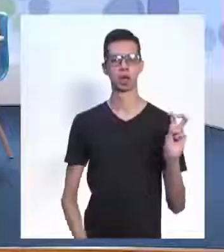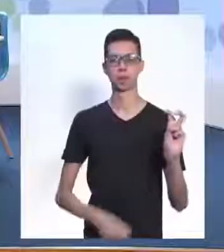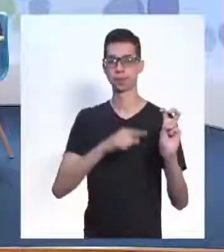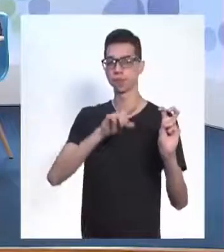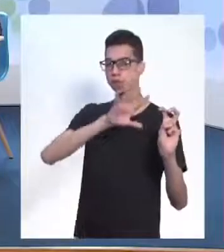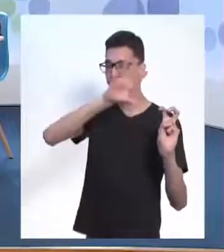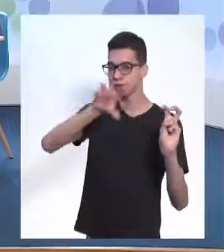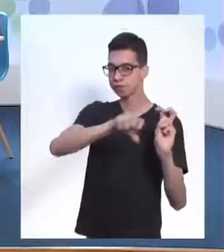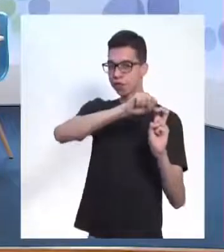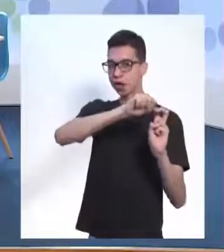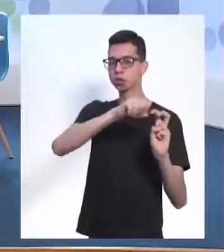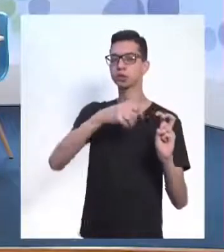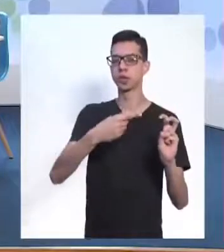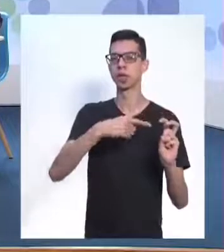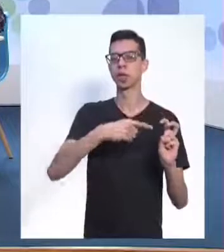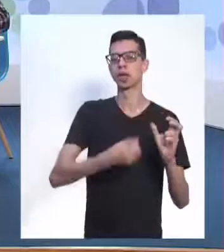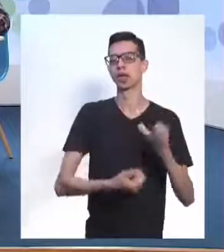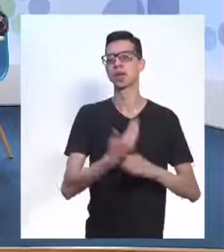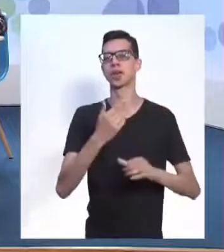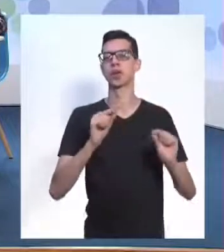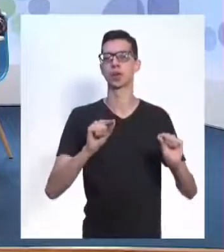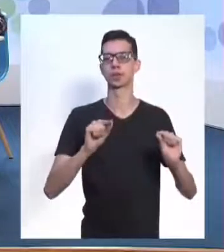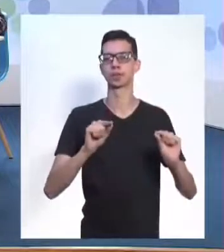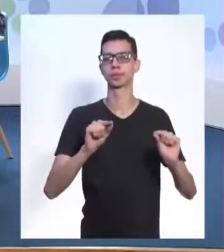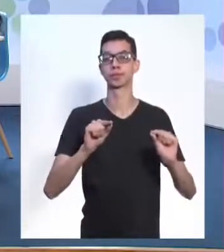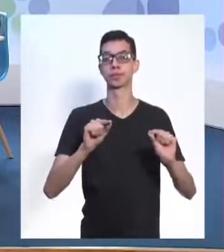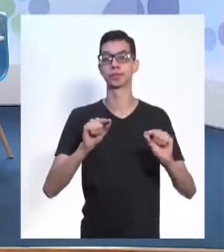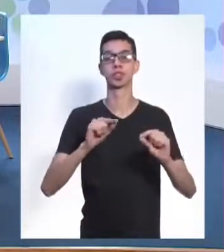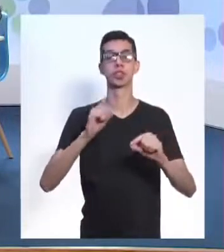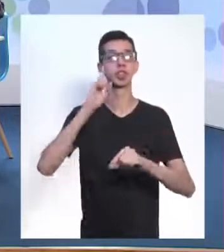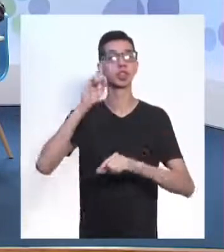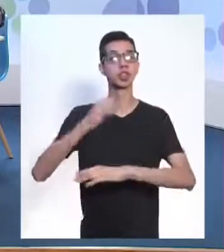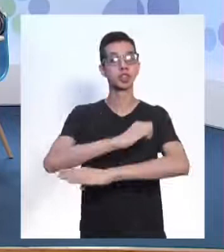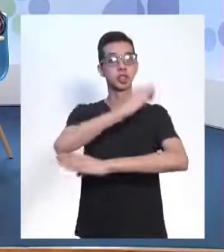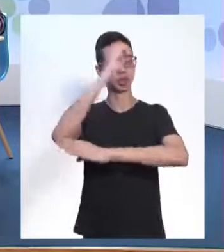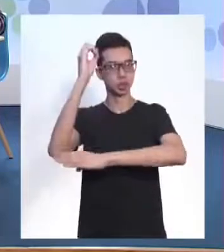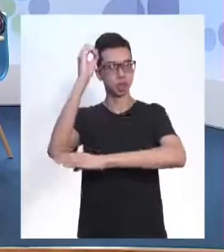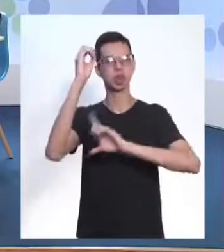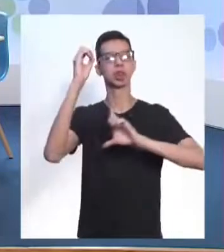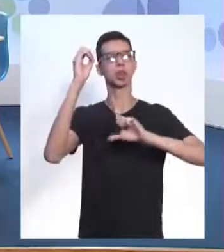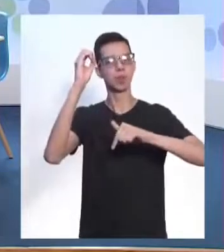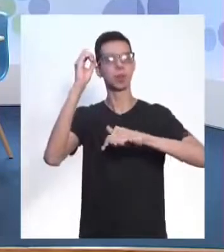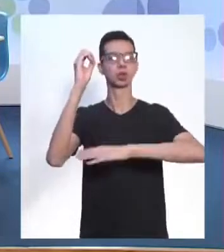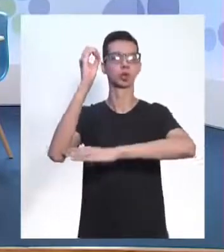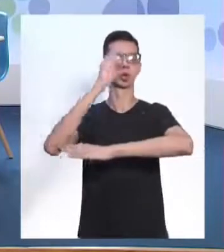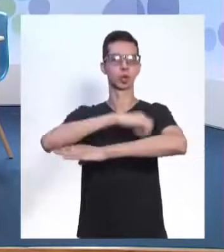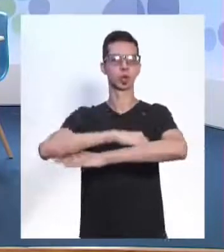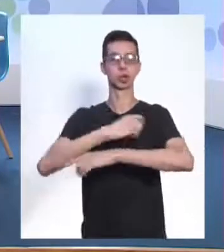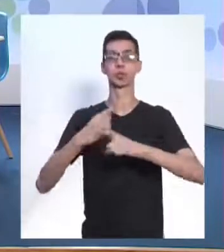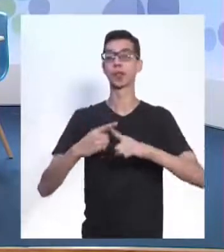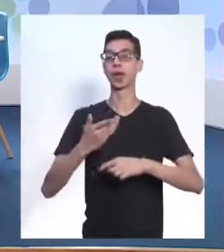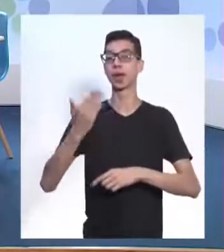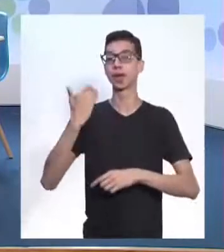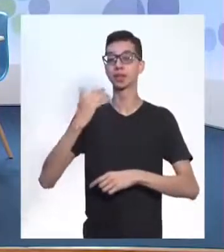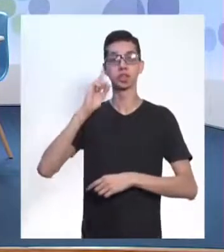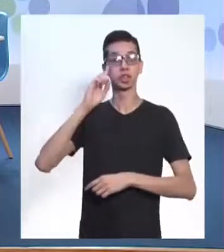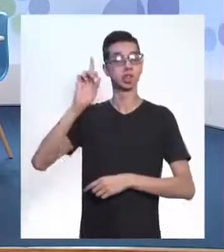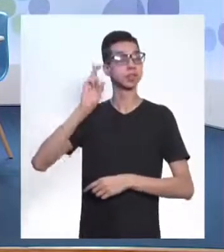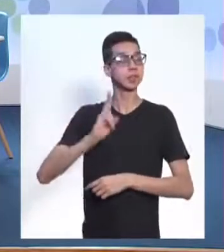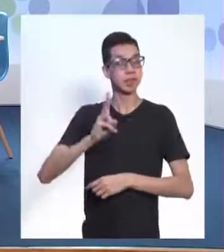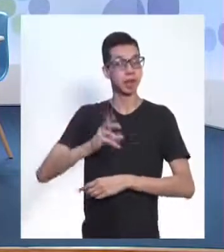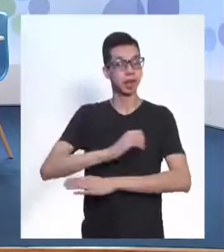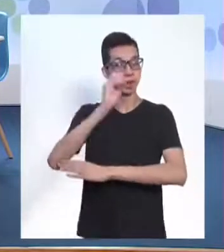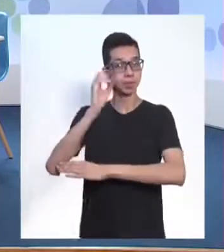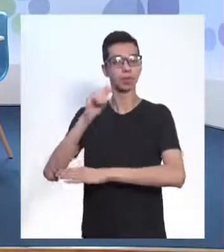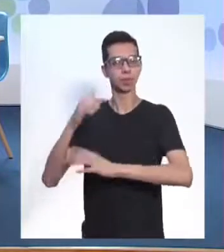fazer um outro feitiço para, então, separar o dia da noite. Porque antes, no começo, só tinha dia. Ele abre o coco e só tem noite. Na verdade, ela